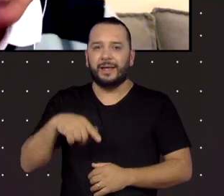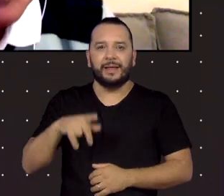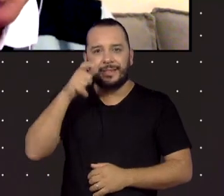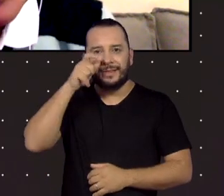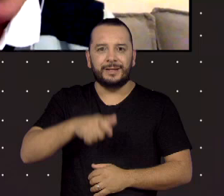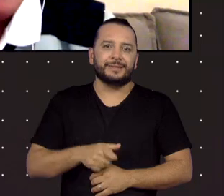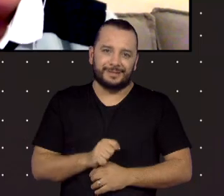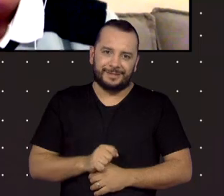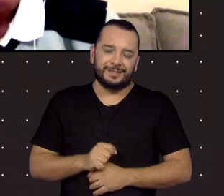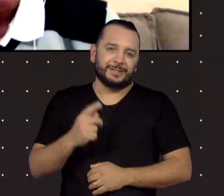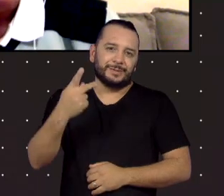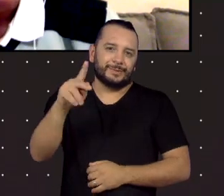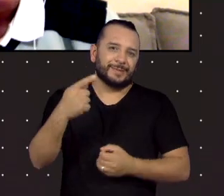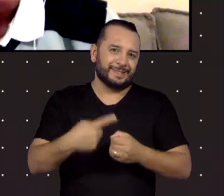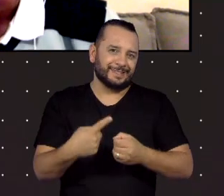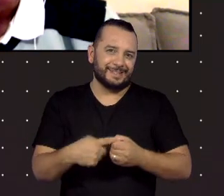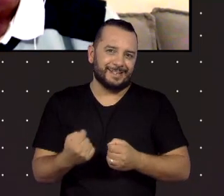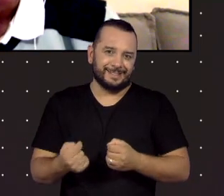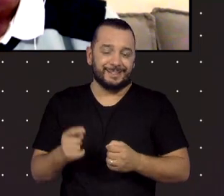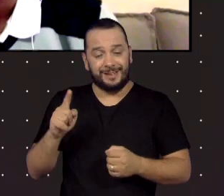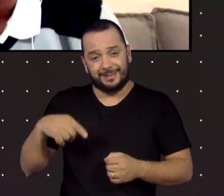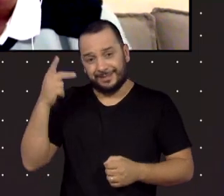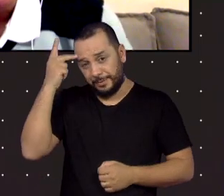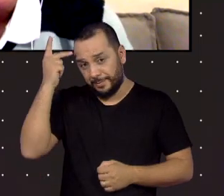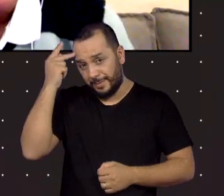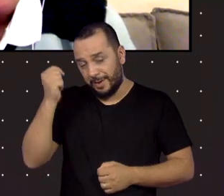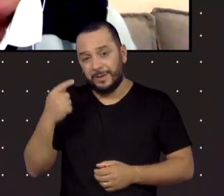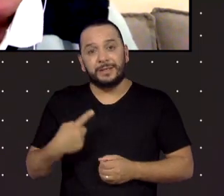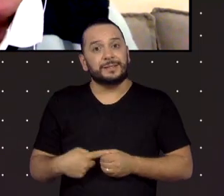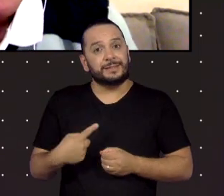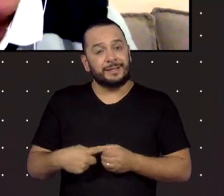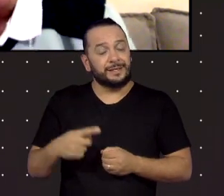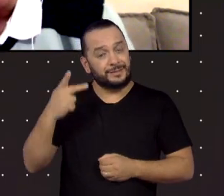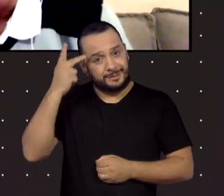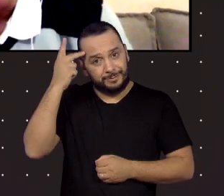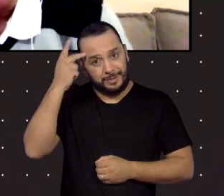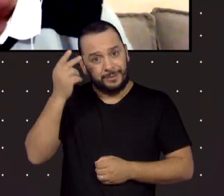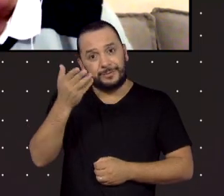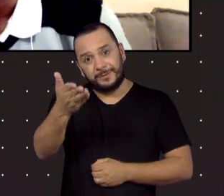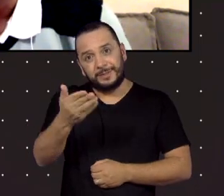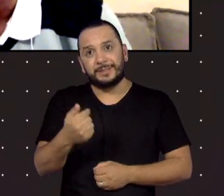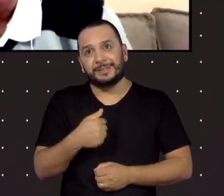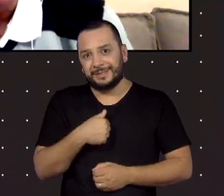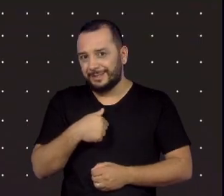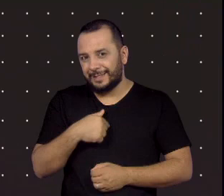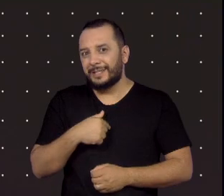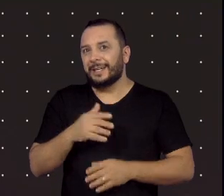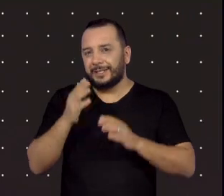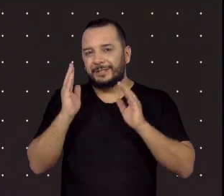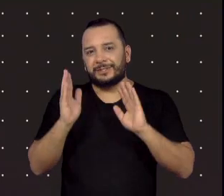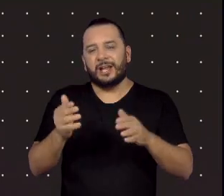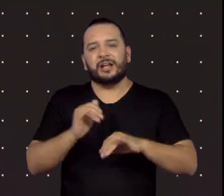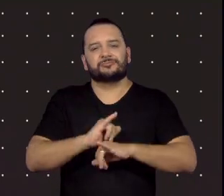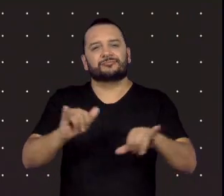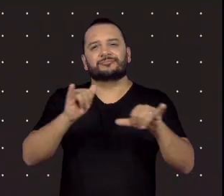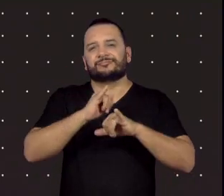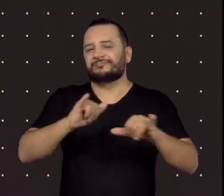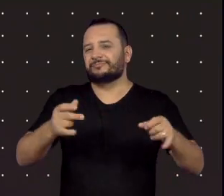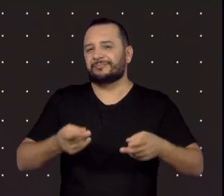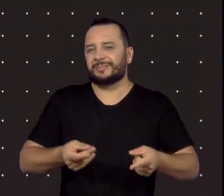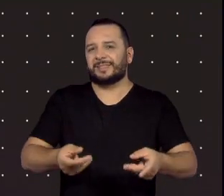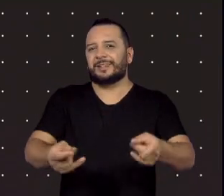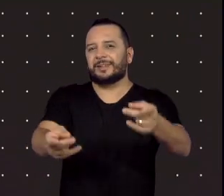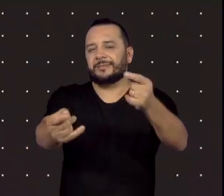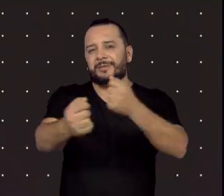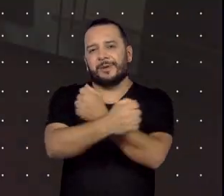É a sua cidade, é São Paulo, cidade esta que você imortalizou e é imortalizado. Um